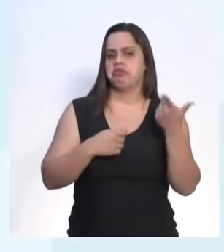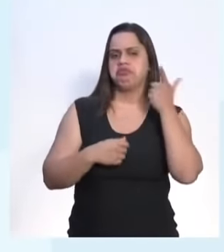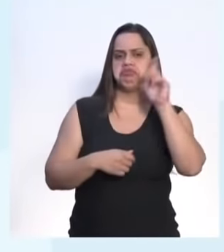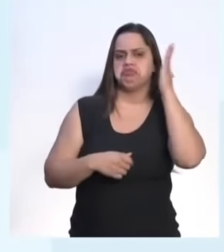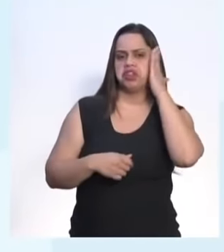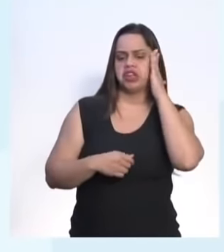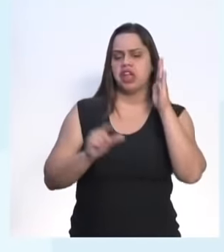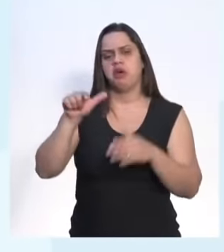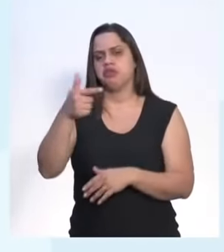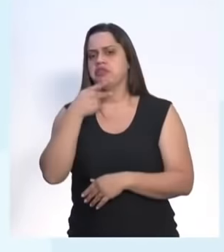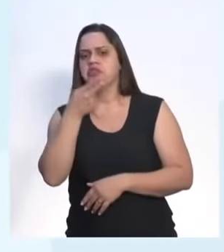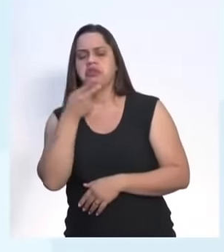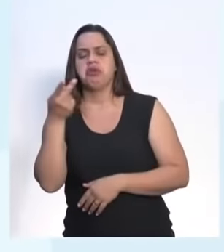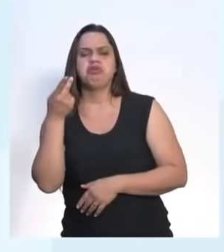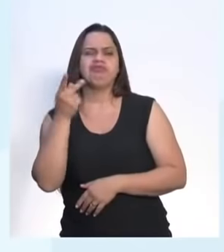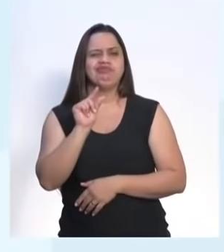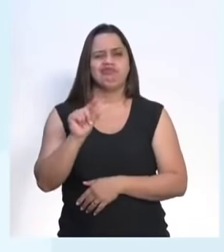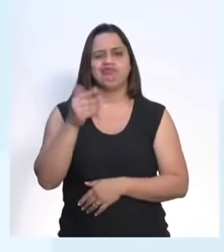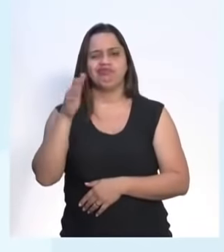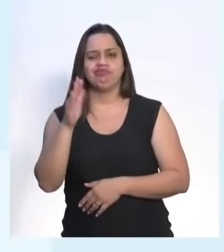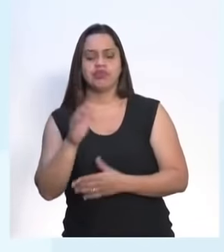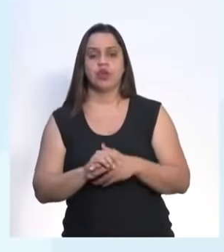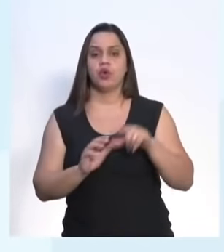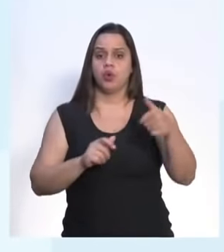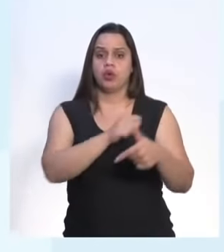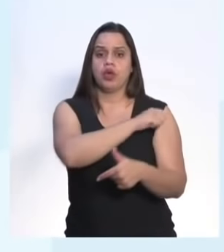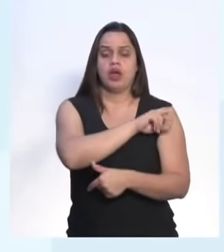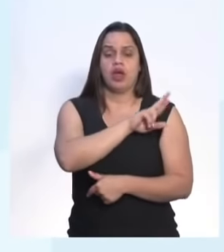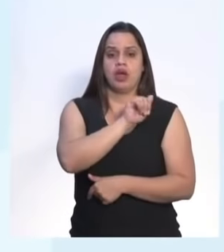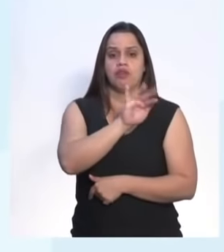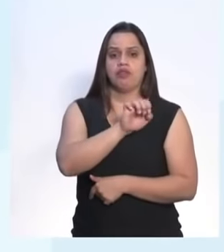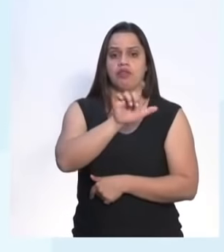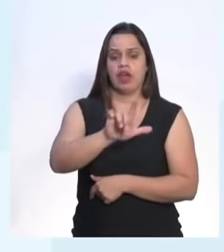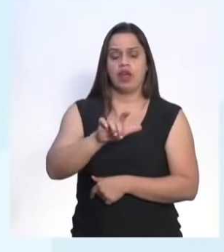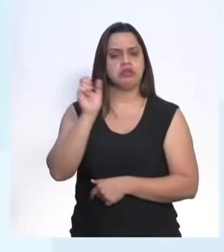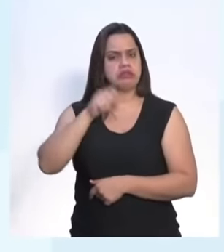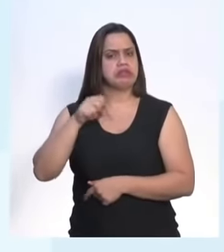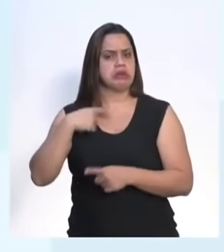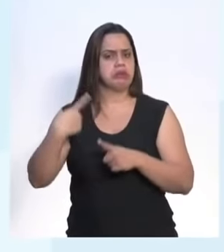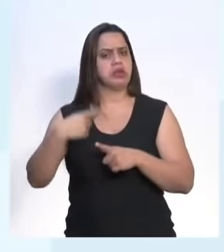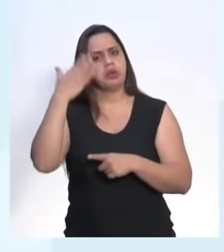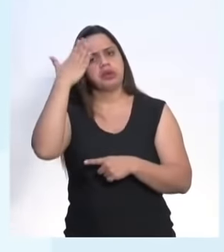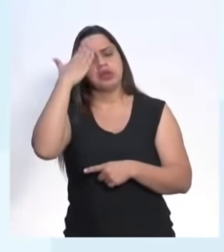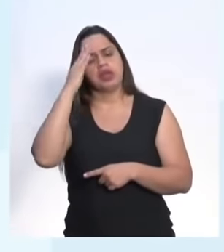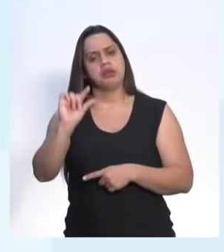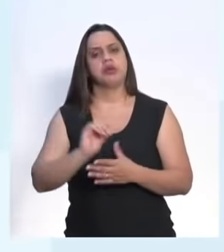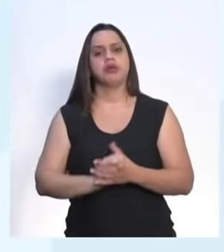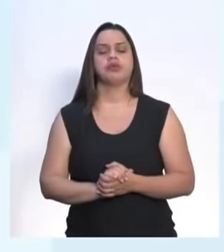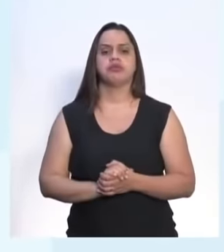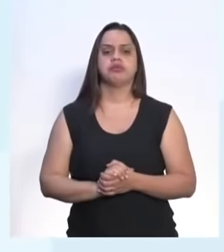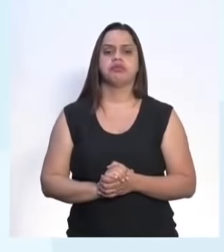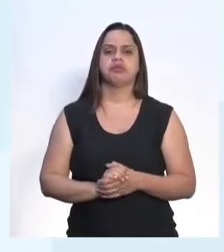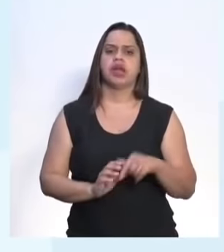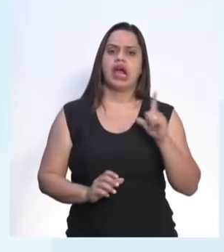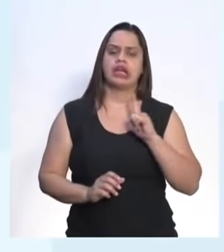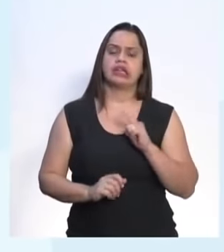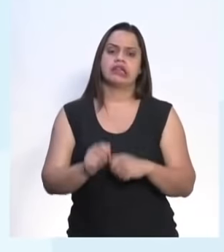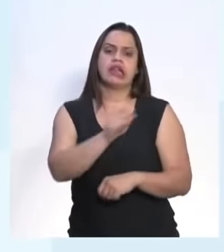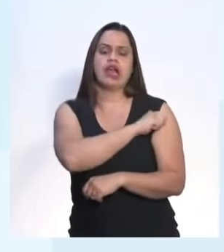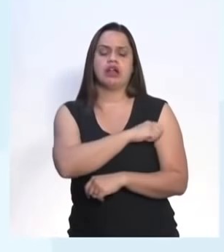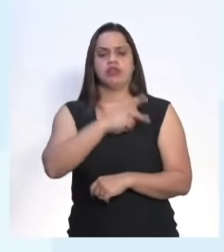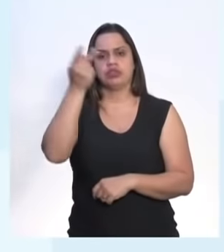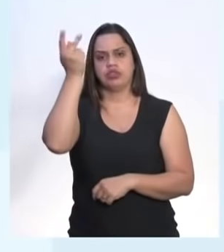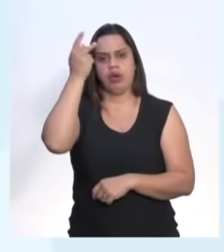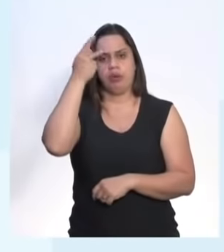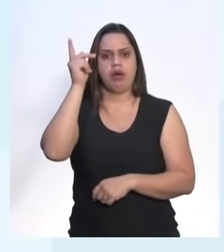não conseguiu entender É, muito. Rafael também. Sim, deu porque eu entendo um pouco. Ah, aqui nós temos alunos de São Paulo e essa